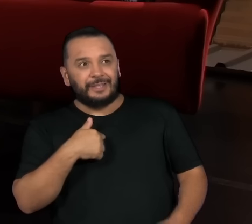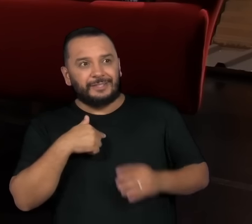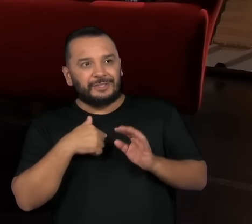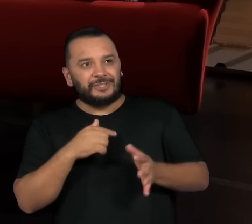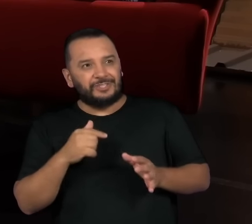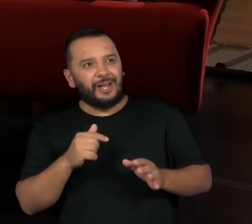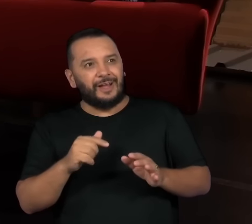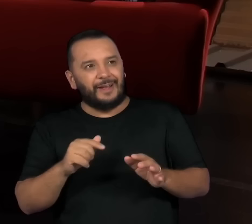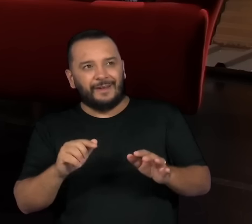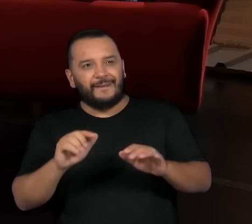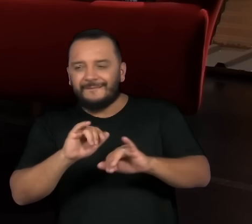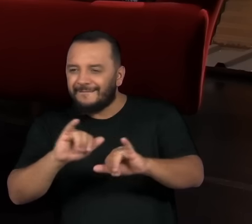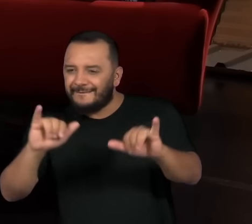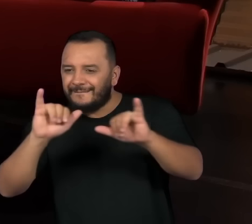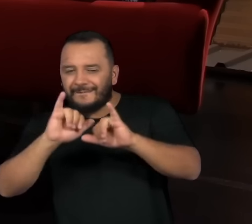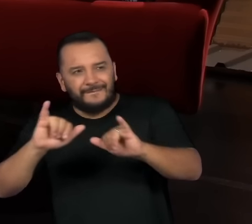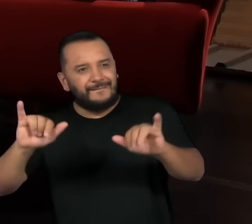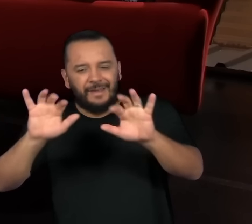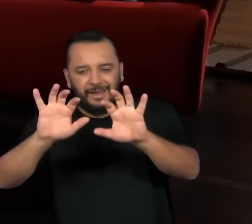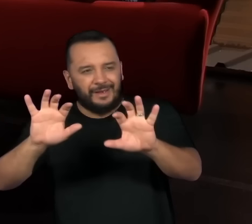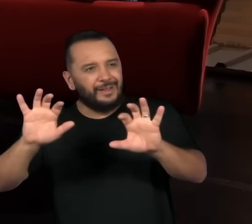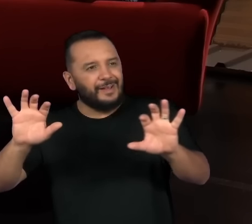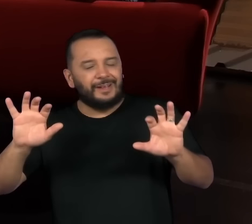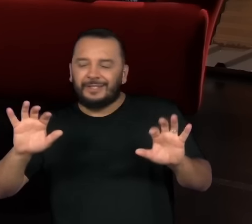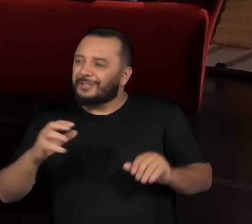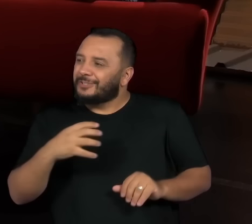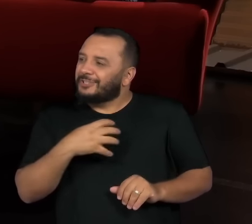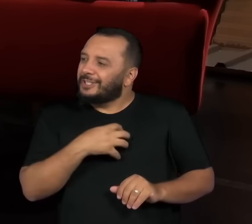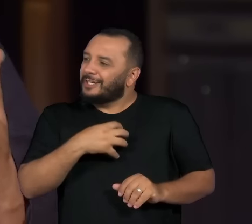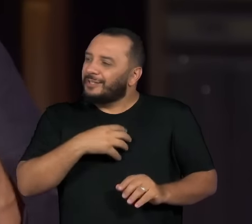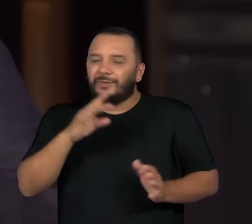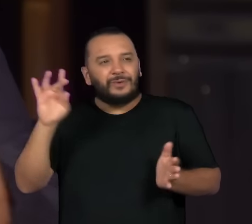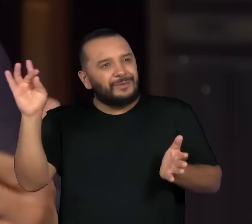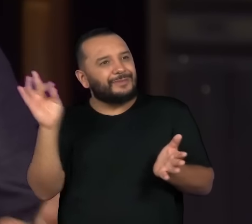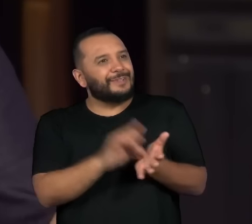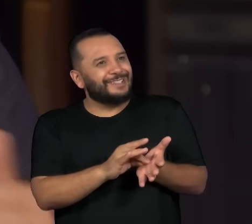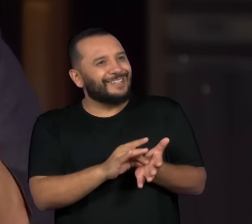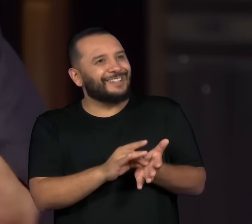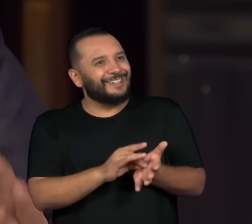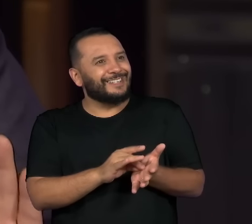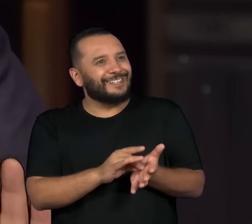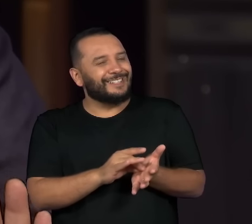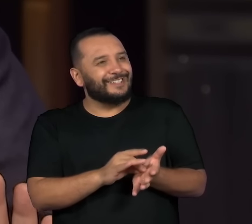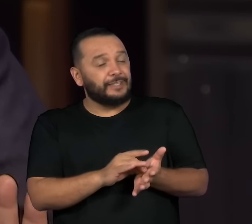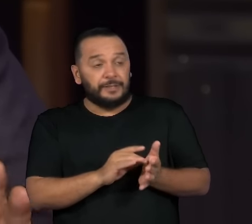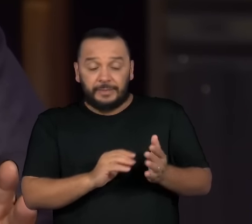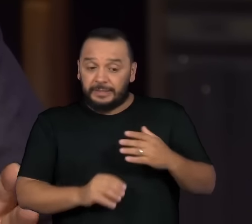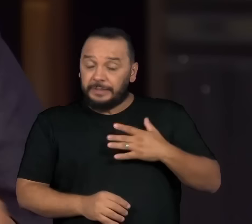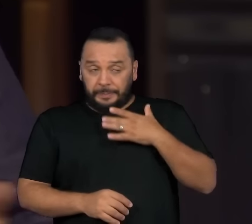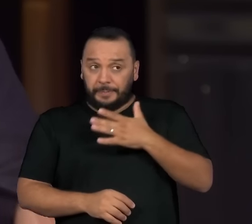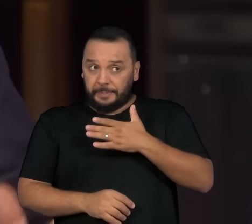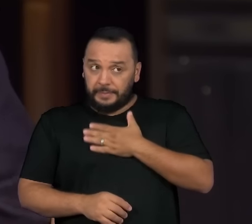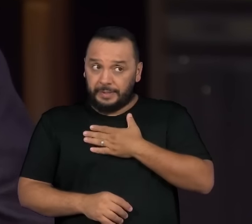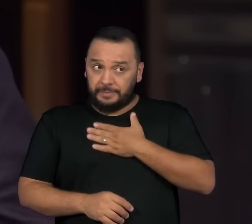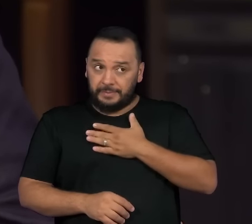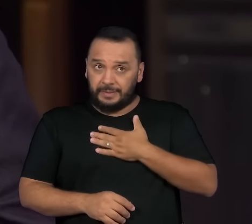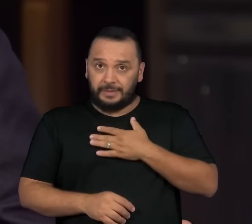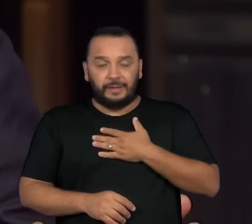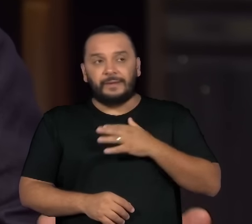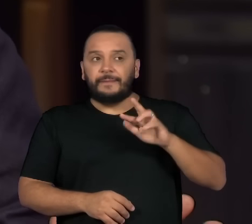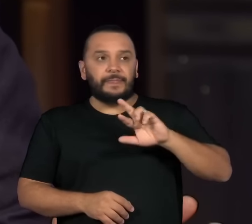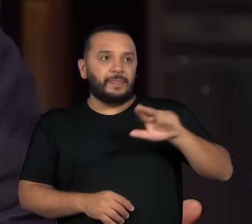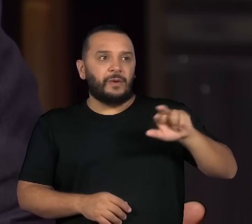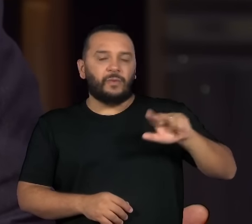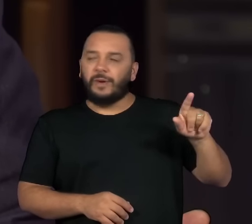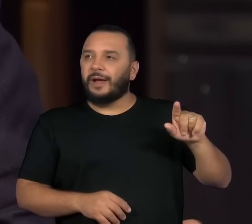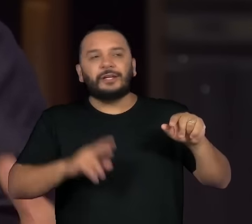jeito muito verdadeiro, né? Mas não é, para mim, tá? Não é uma história sobre